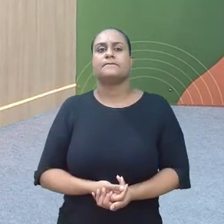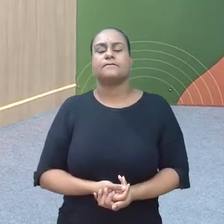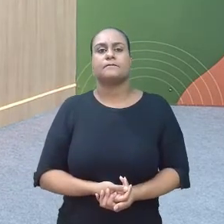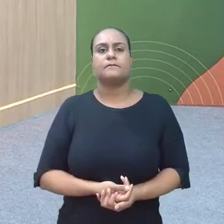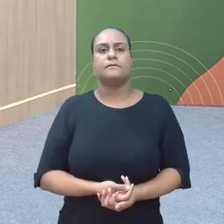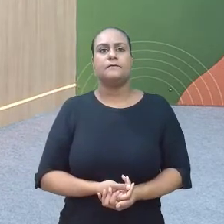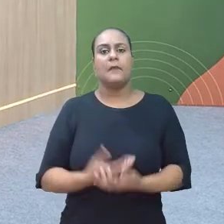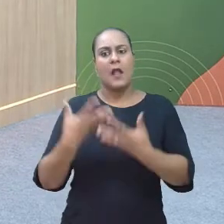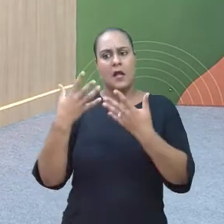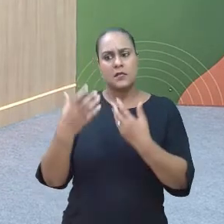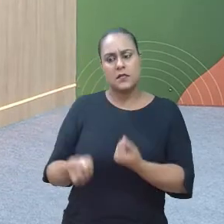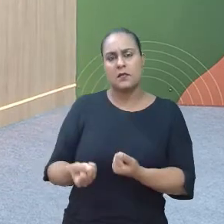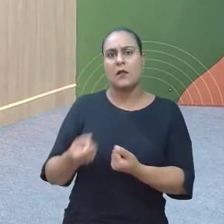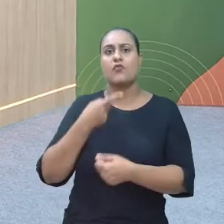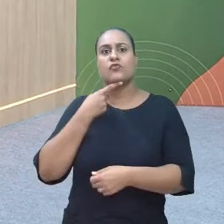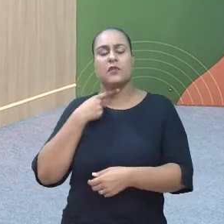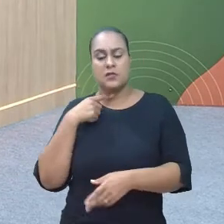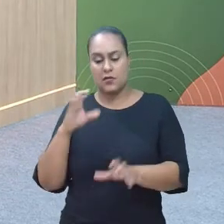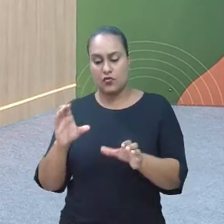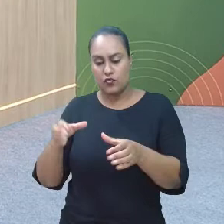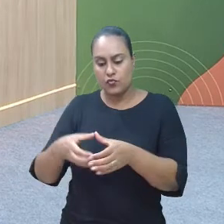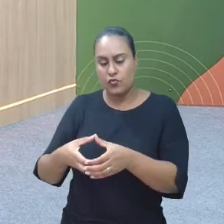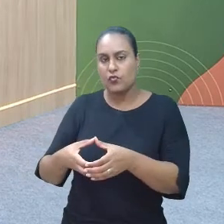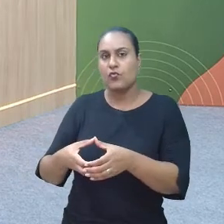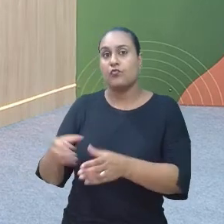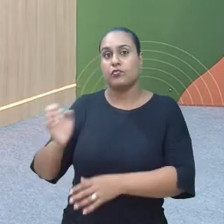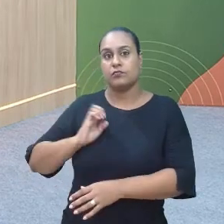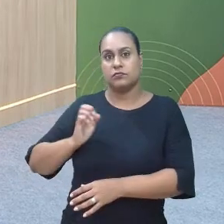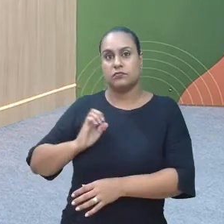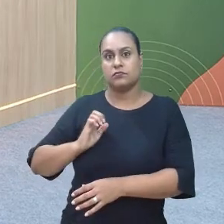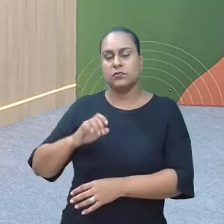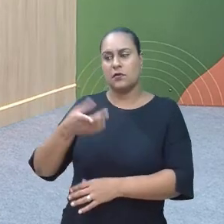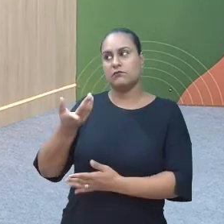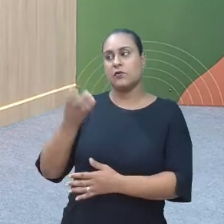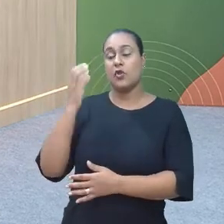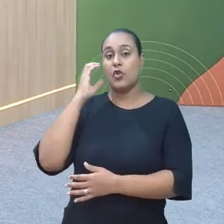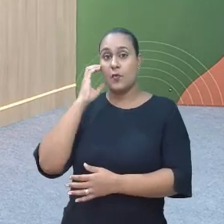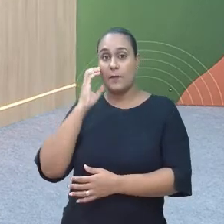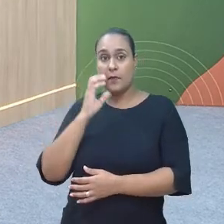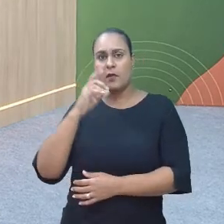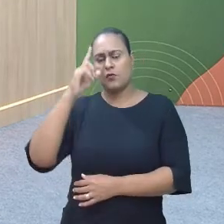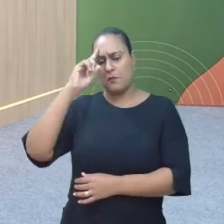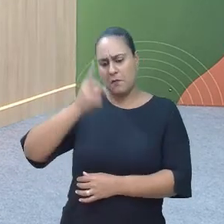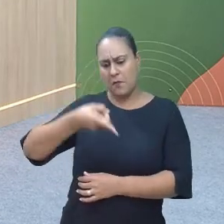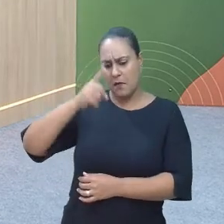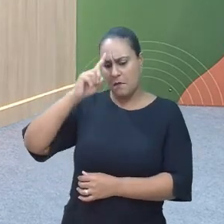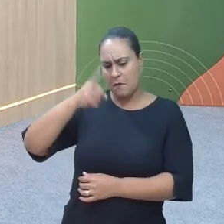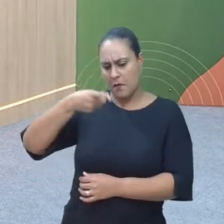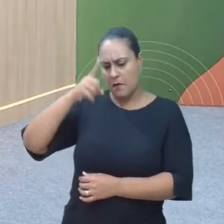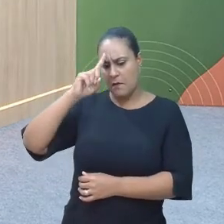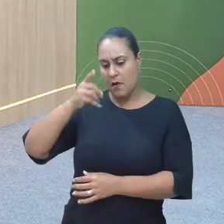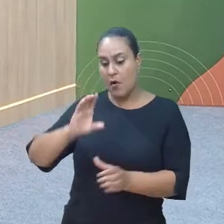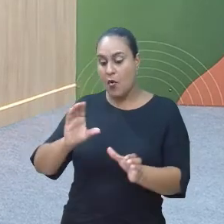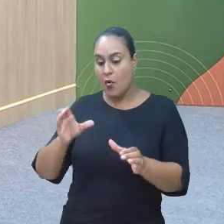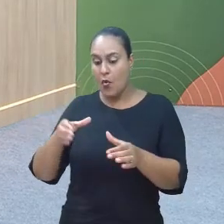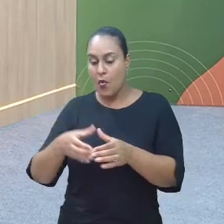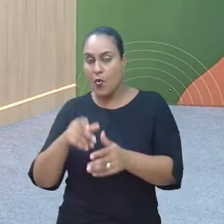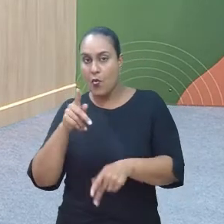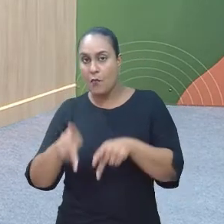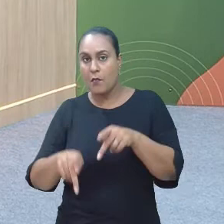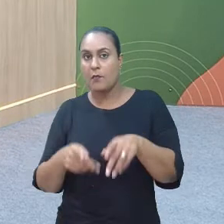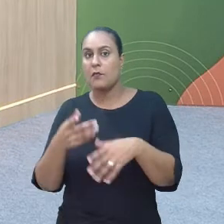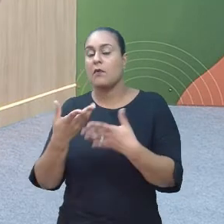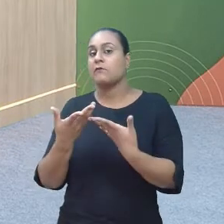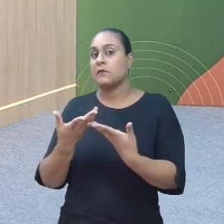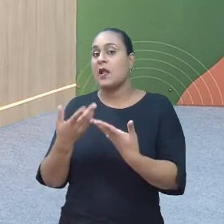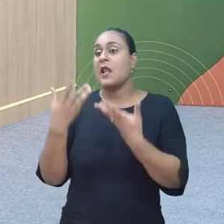Foi inclusive o que o Dom Pedro II fez, né? Ele governou atendendo muito aos interesses desses grandes proprietários, né,